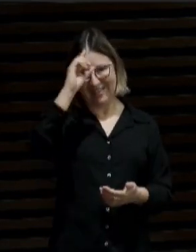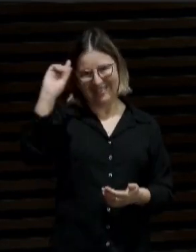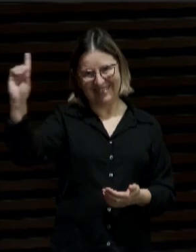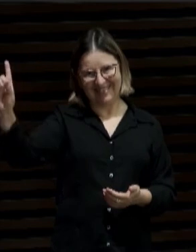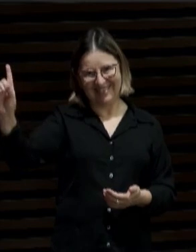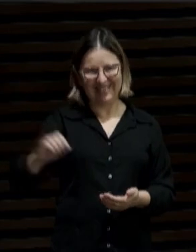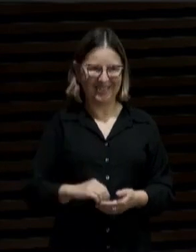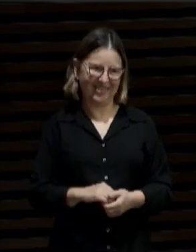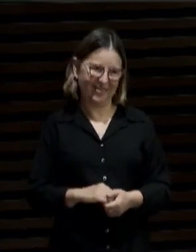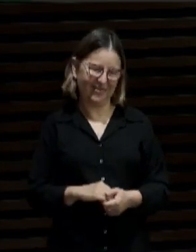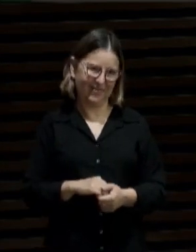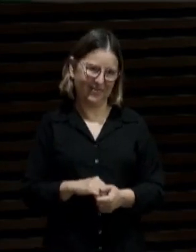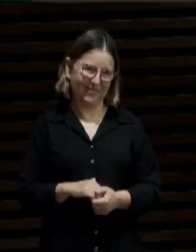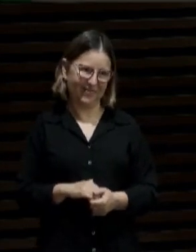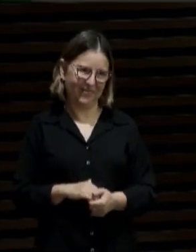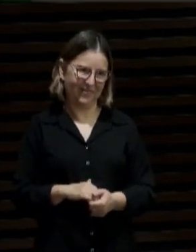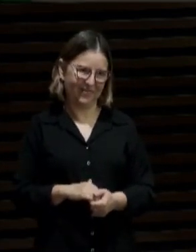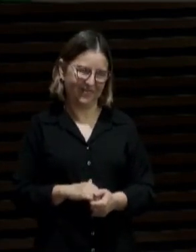E se isso é verdade para o Pai da fé,